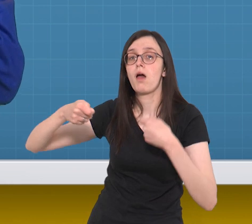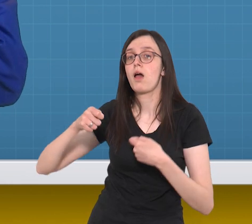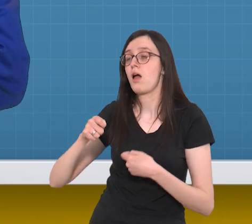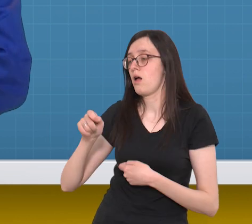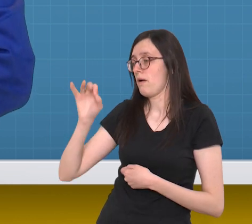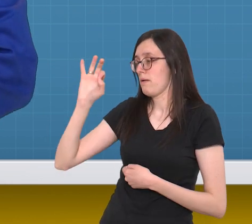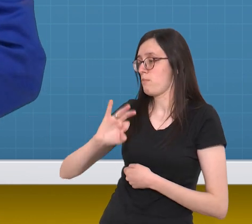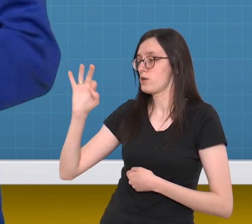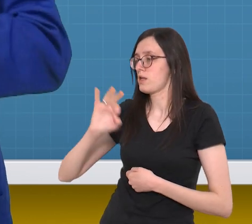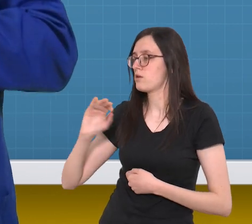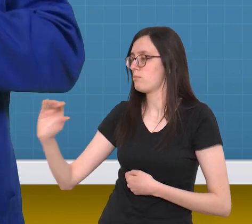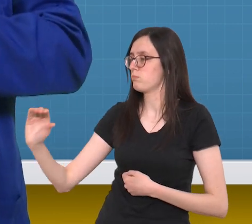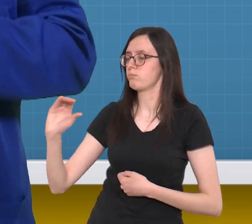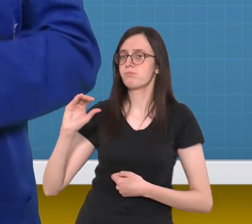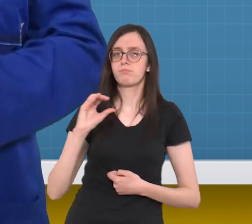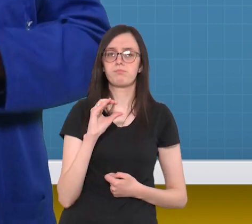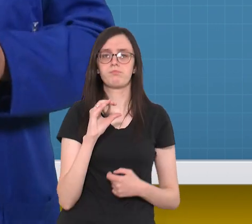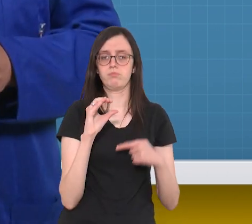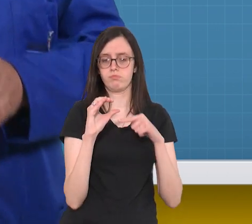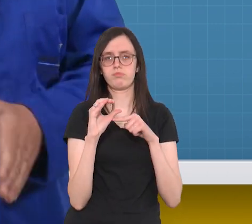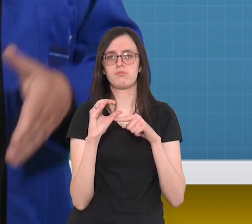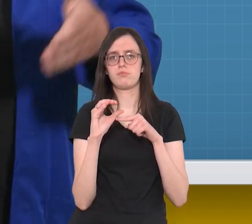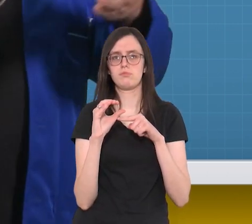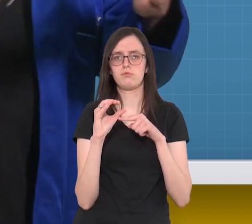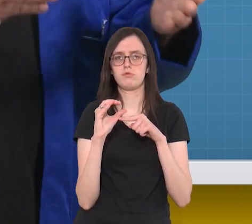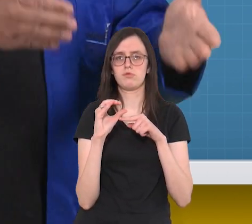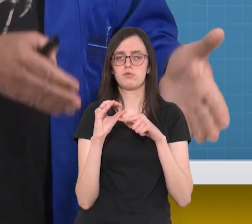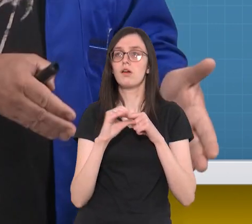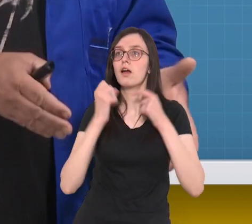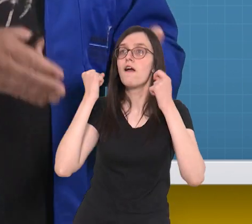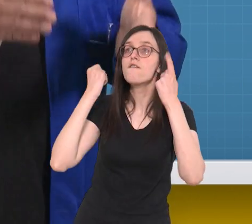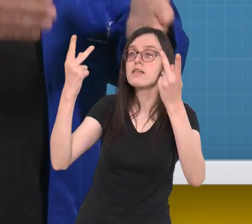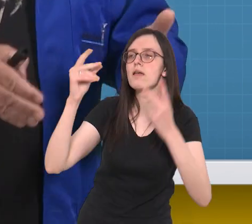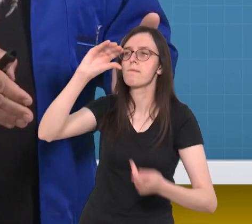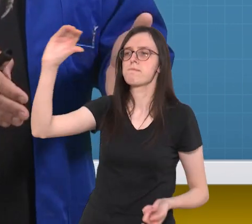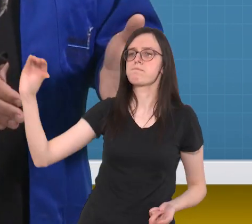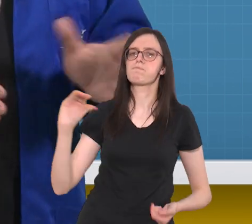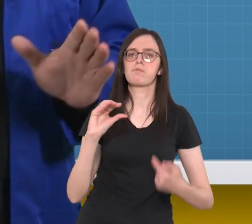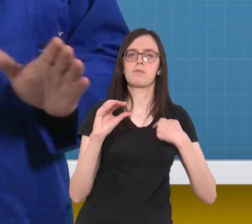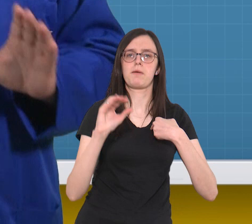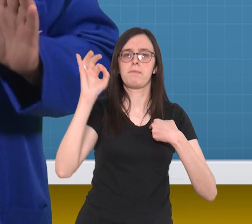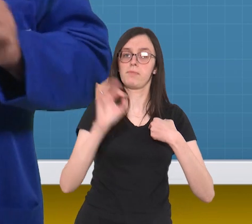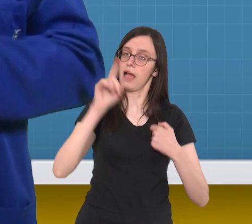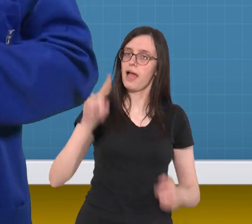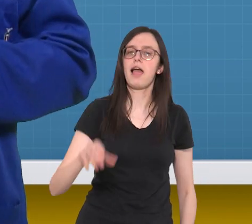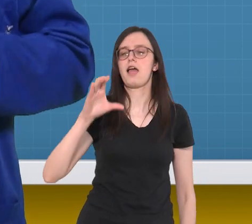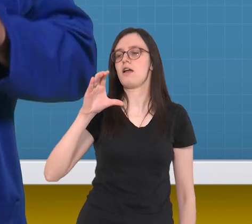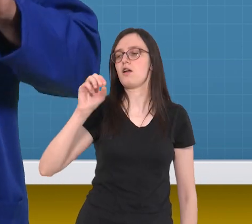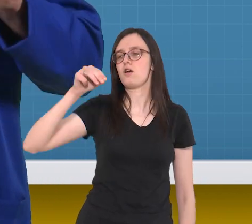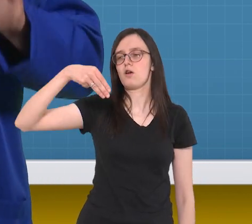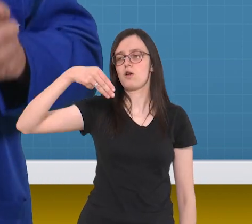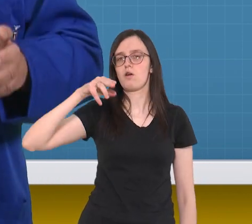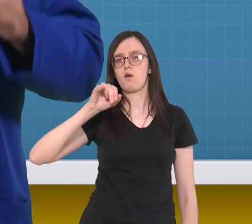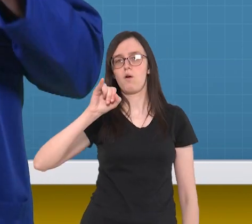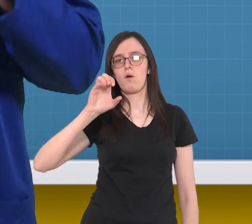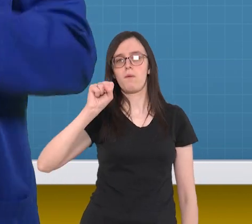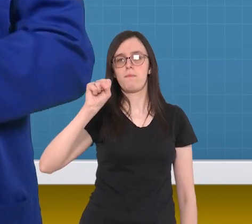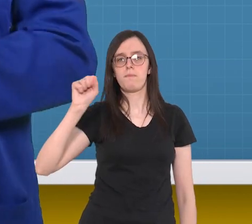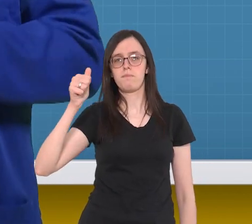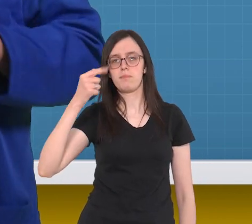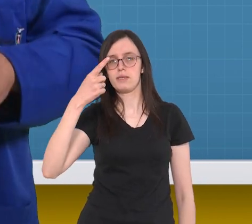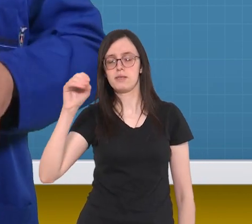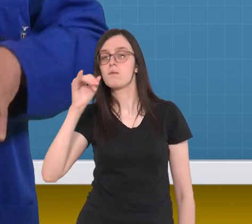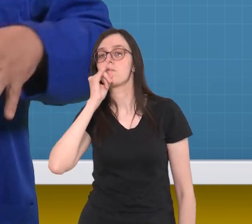de remuneração que o profissional tem sobre aquele produto, a venda daquele produto. Então, a corretora, o nosso